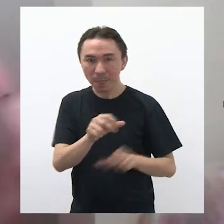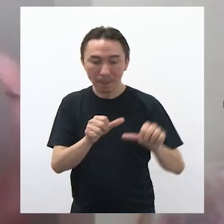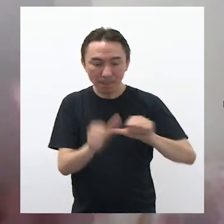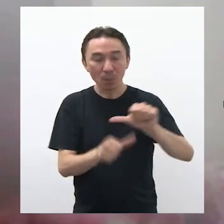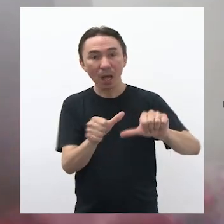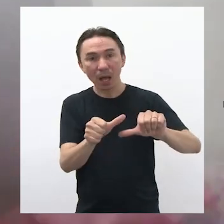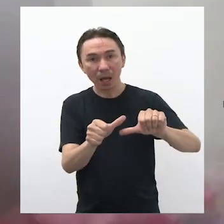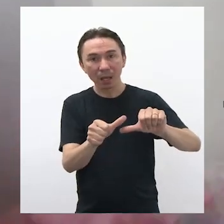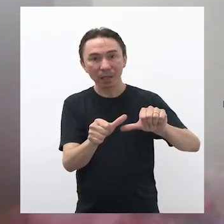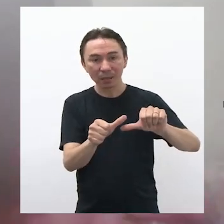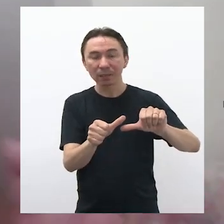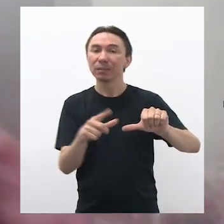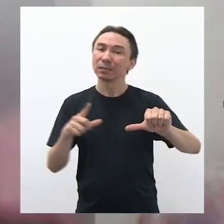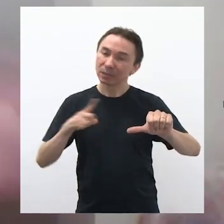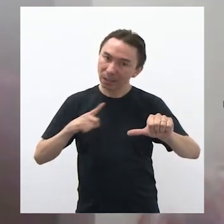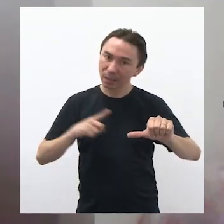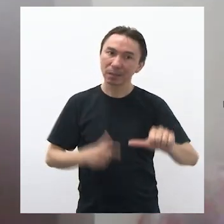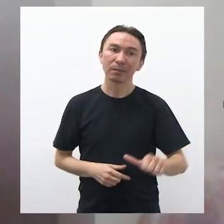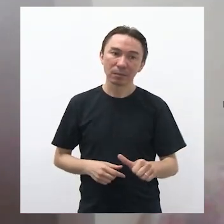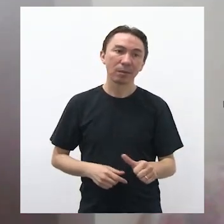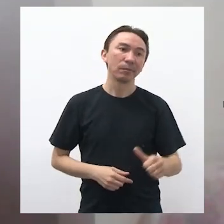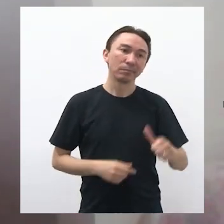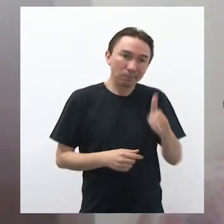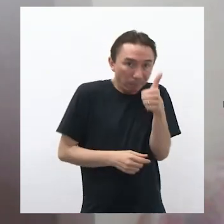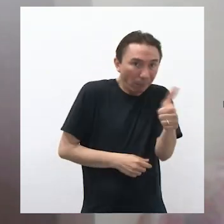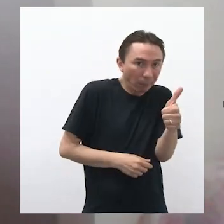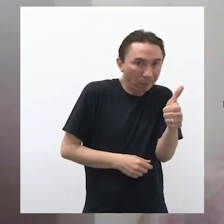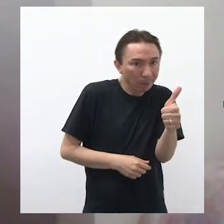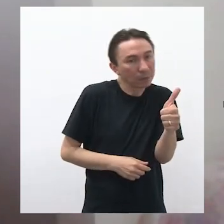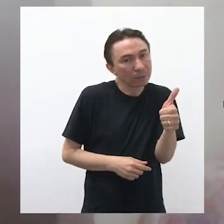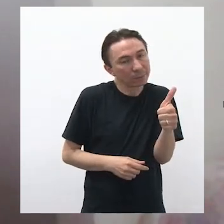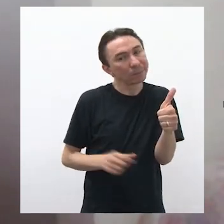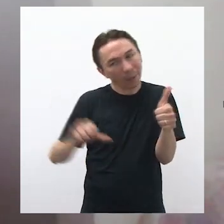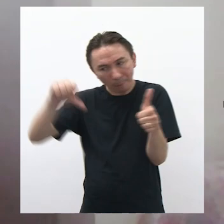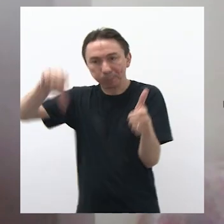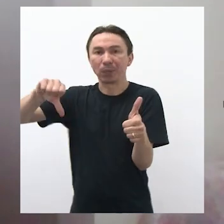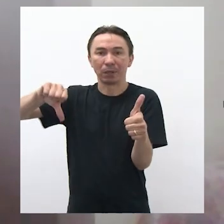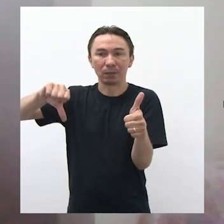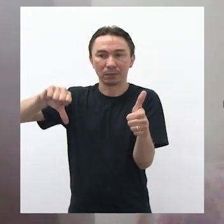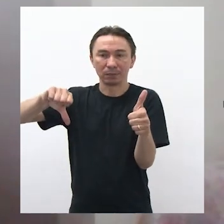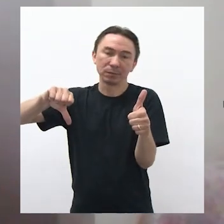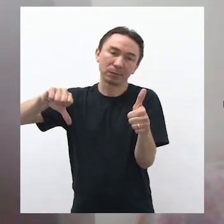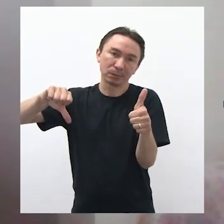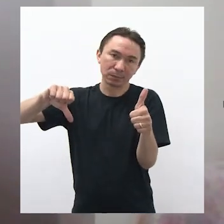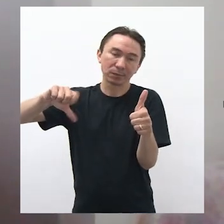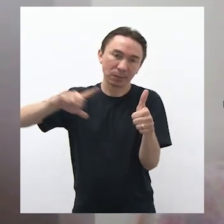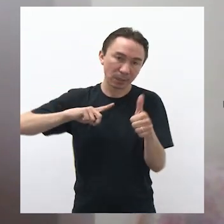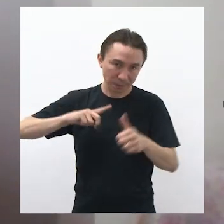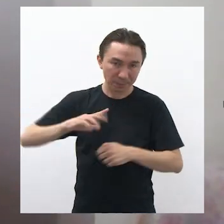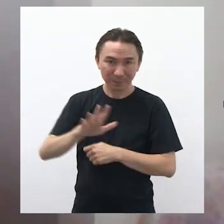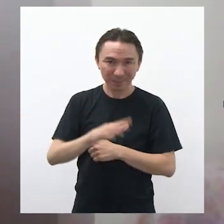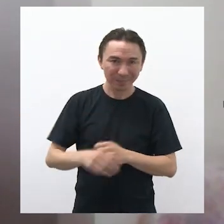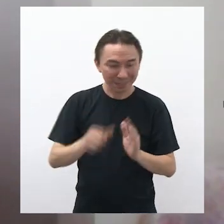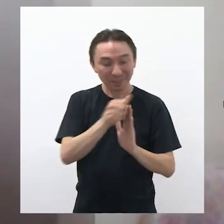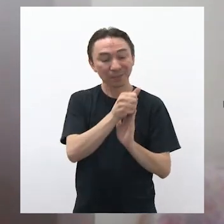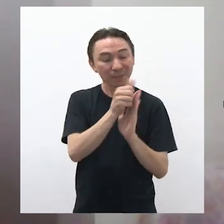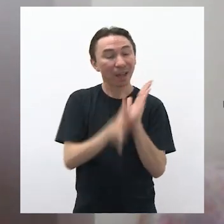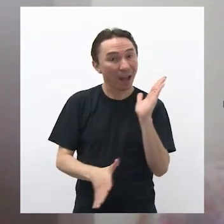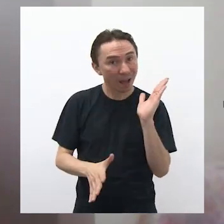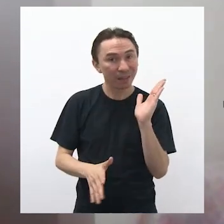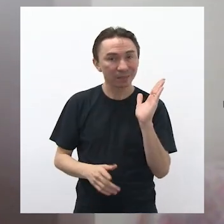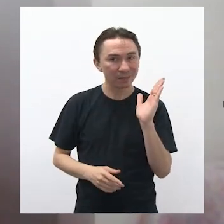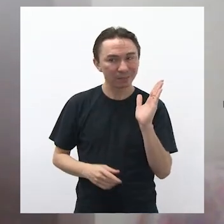O lado positivo e um lado negativo. Então, na própria atividade diz para o estudante, nem